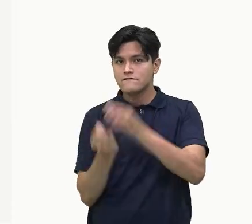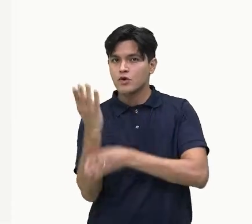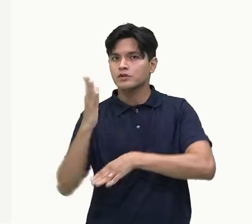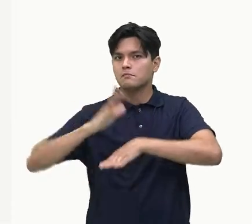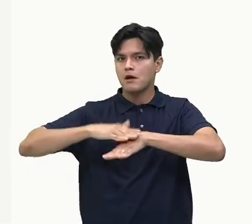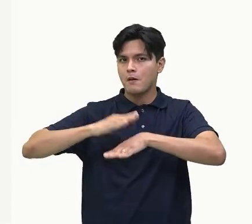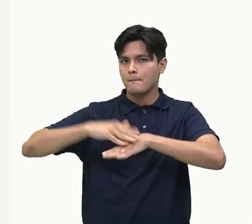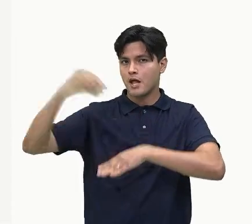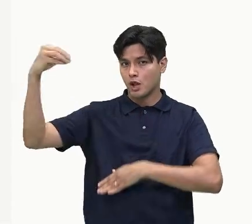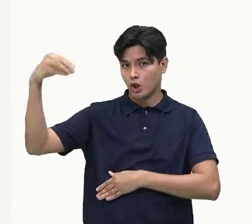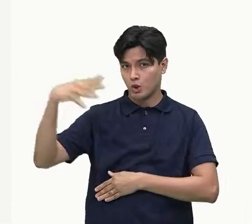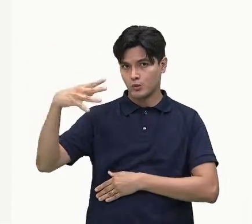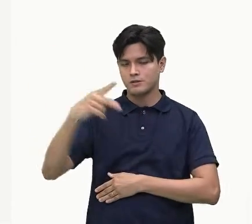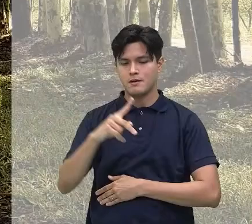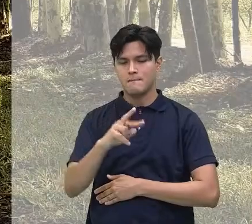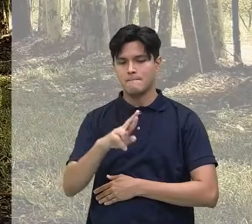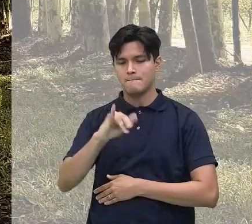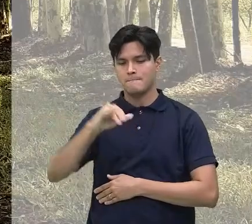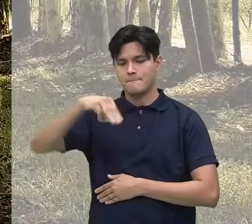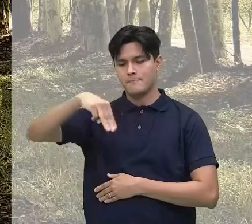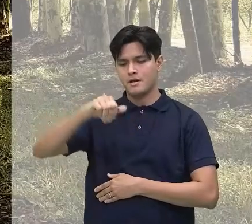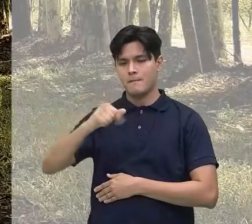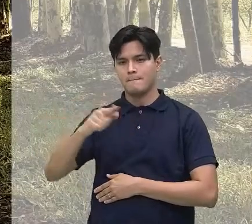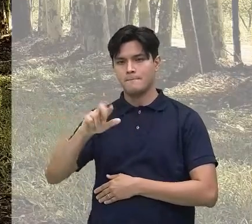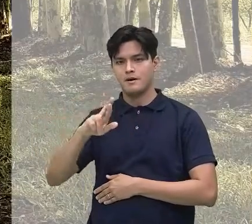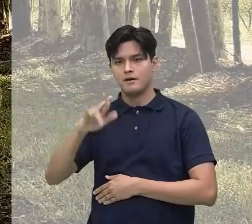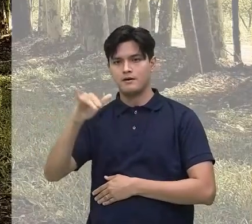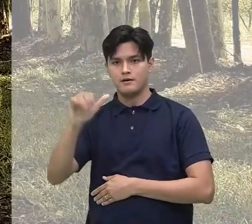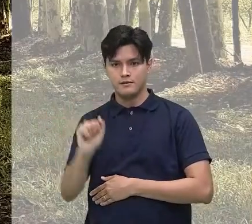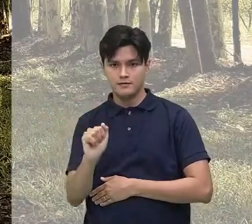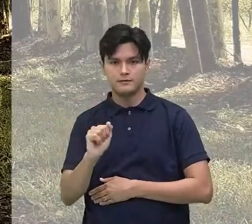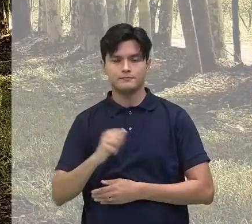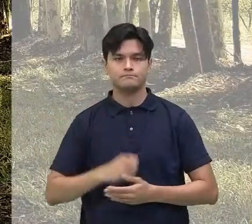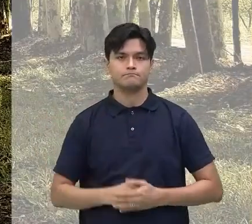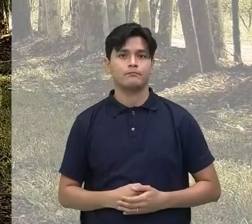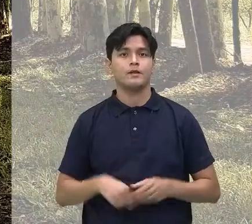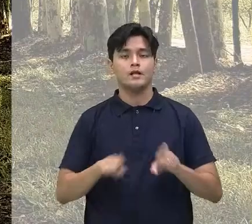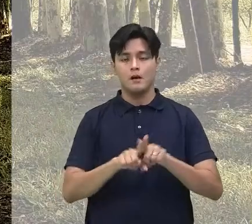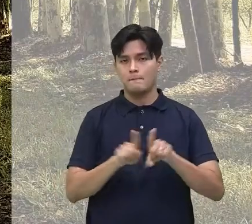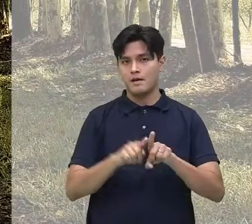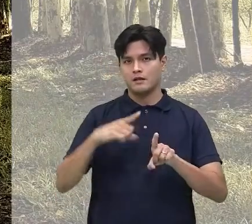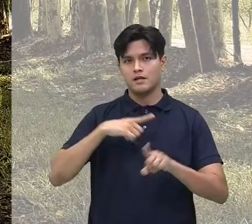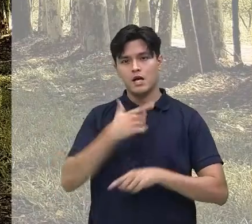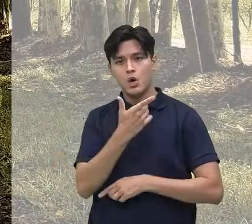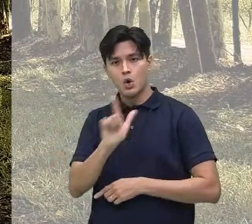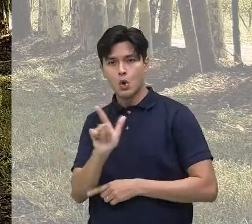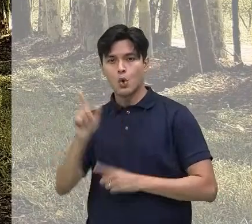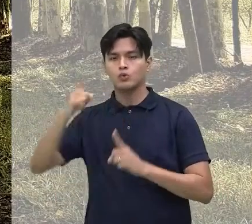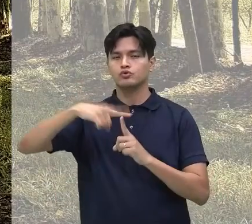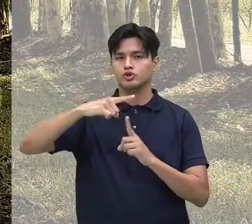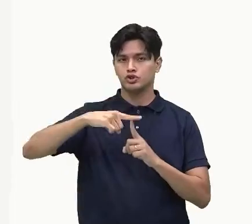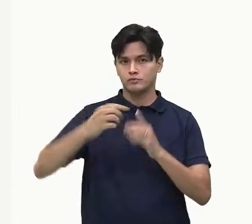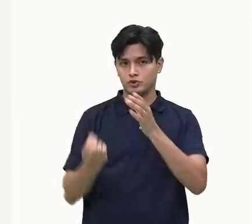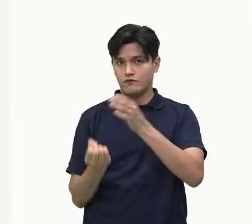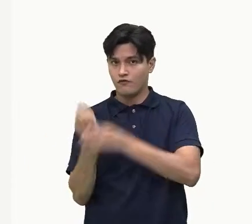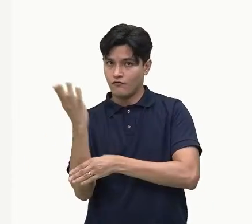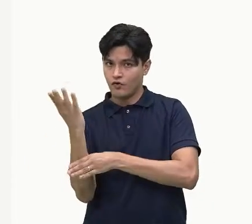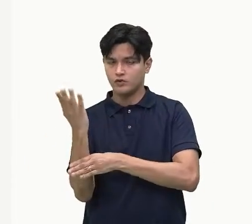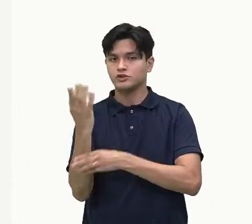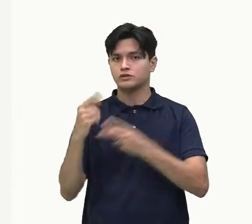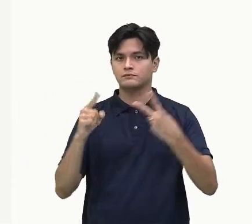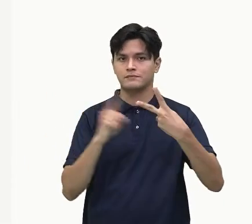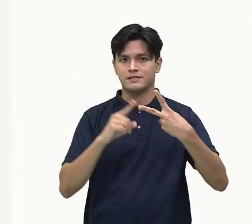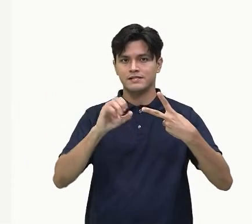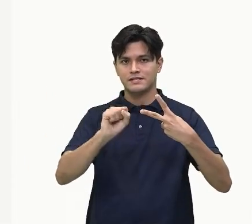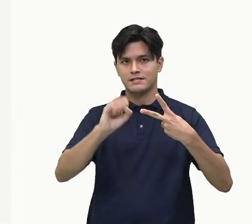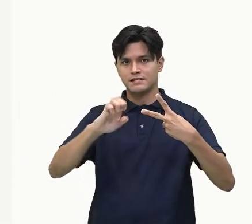luz. Agora também a gente tem as fontes que são chamadas de fontes secundárias. Vamos ver quais são?